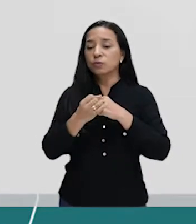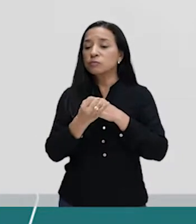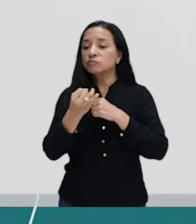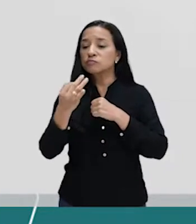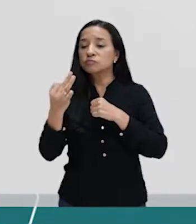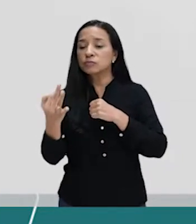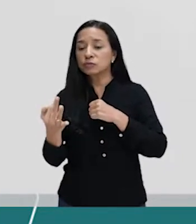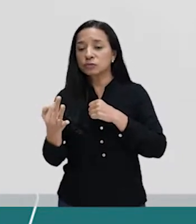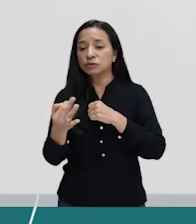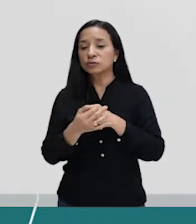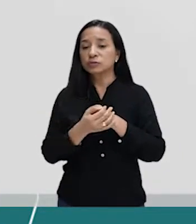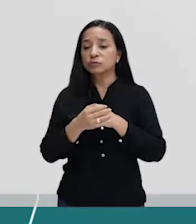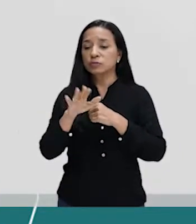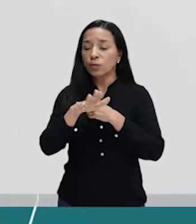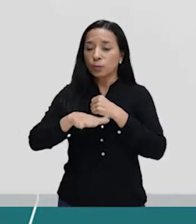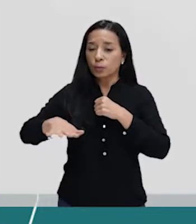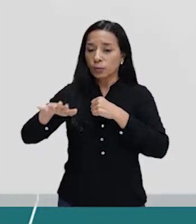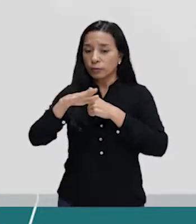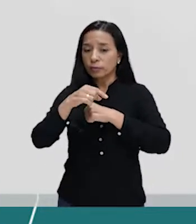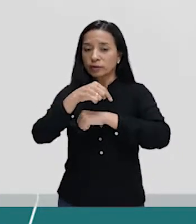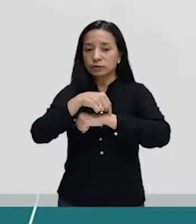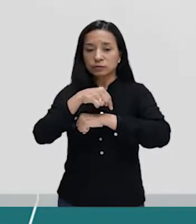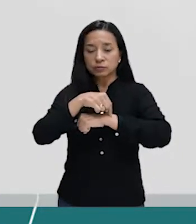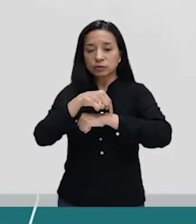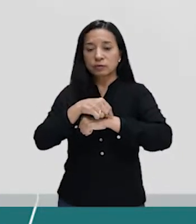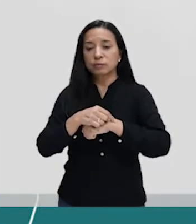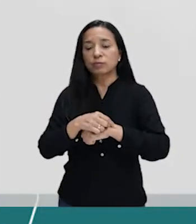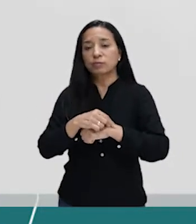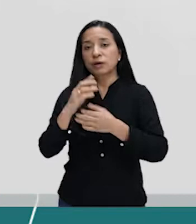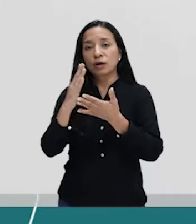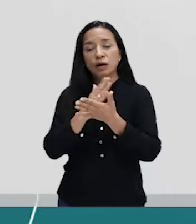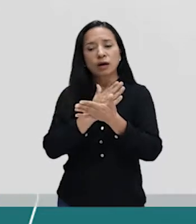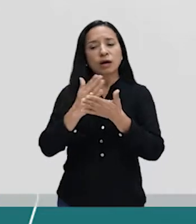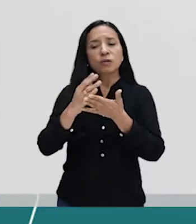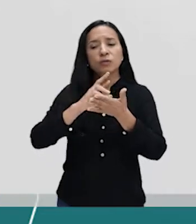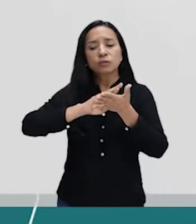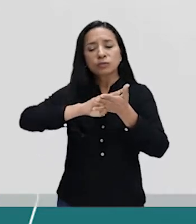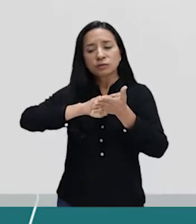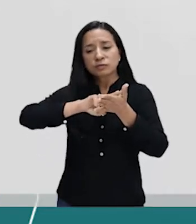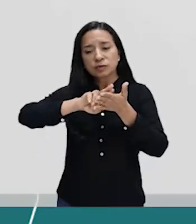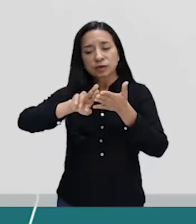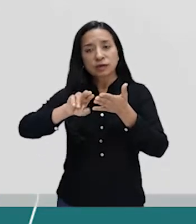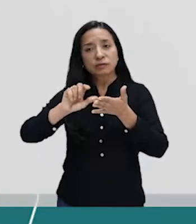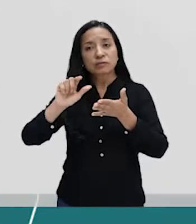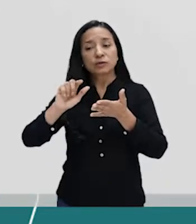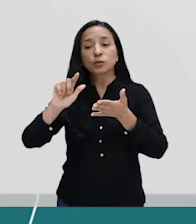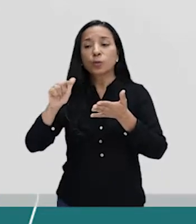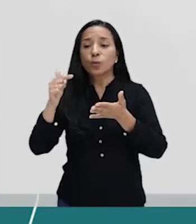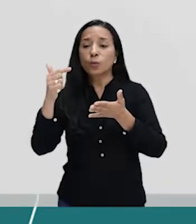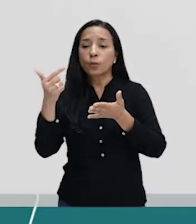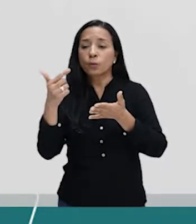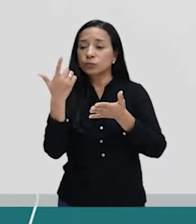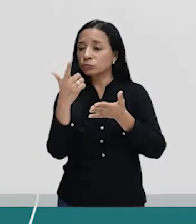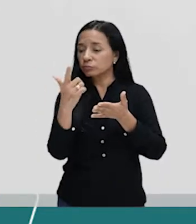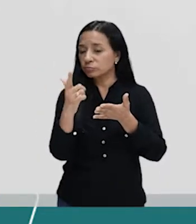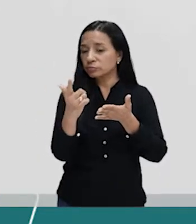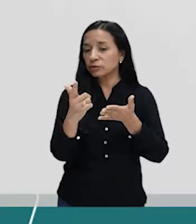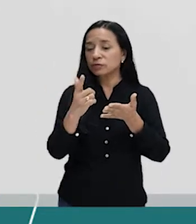espaço e no tempo, né? Alguns variáveis e outros invariáveis, né? No espaço,